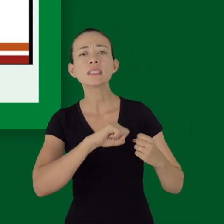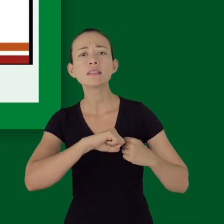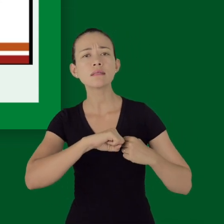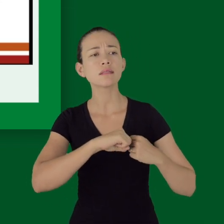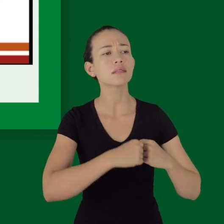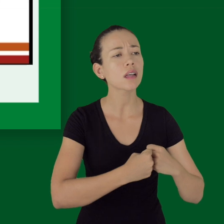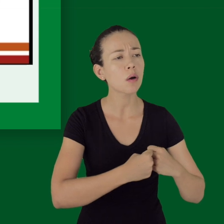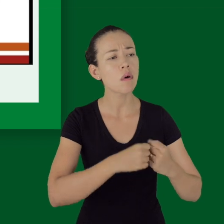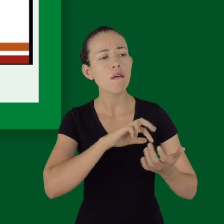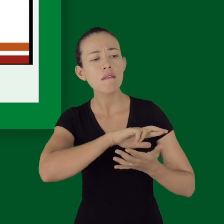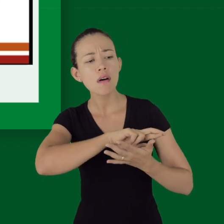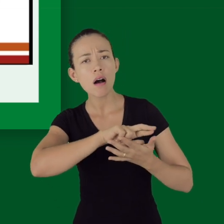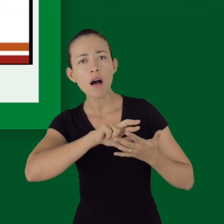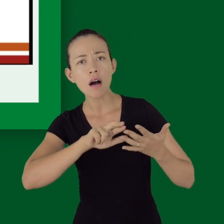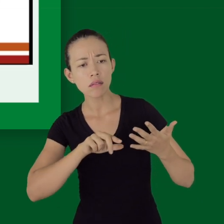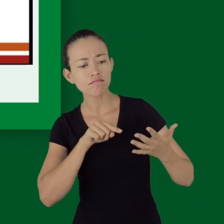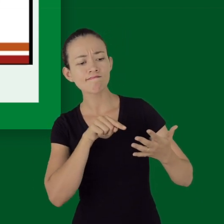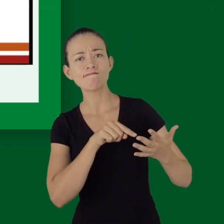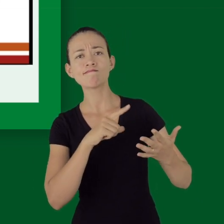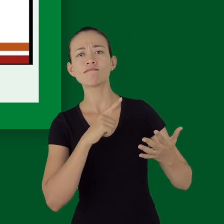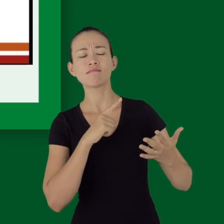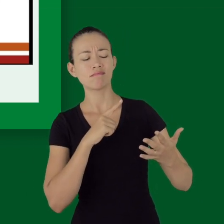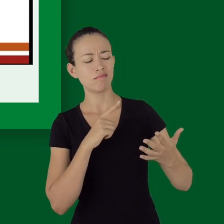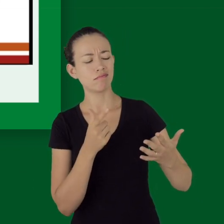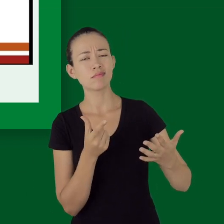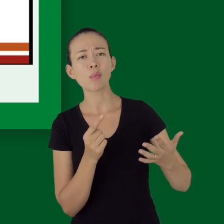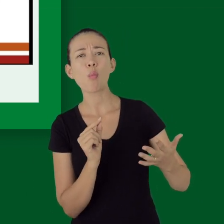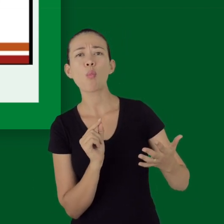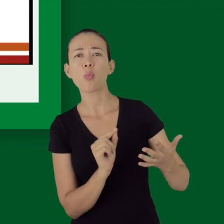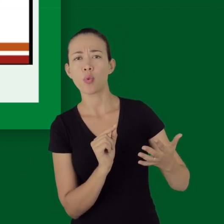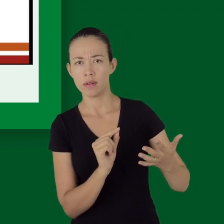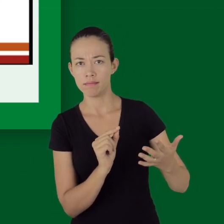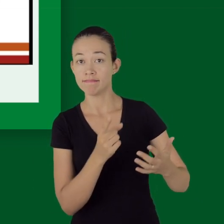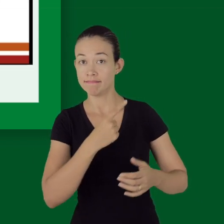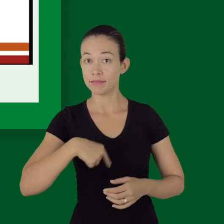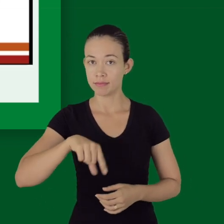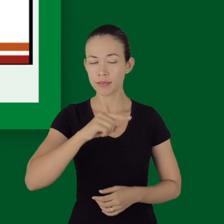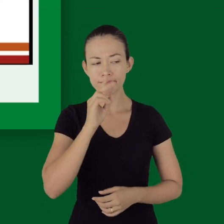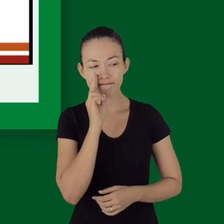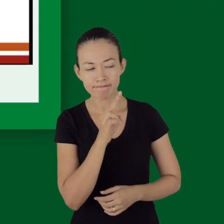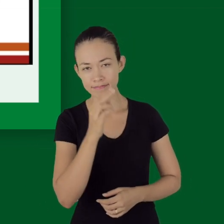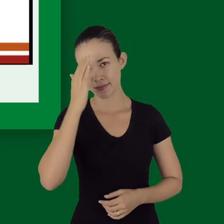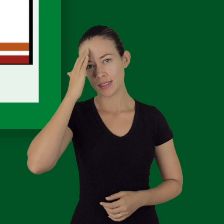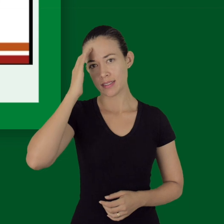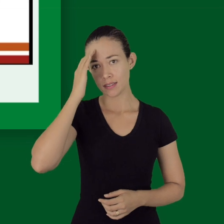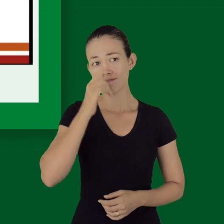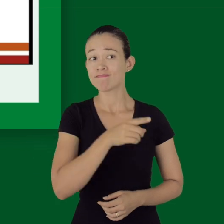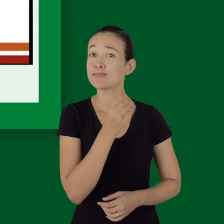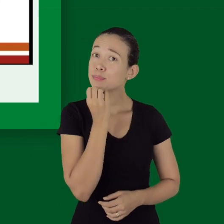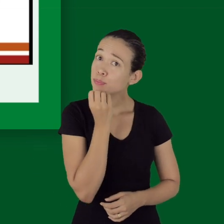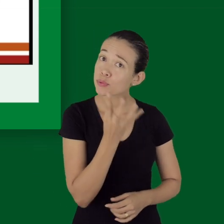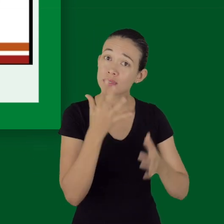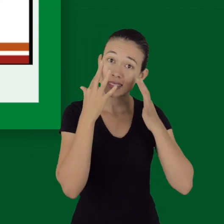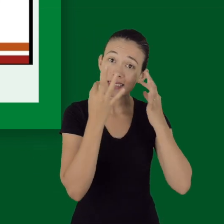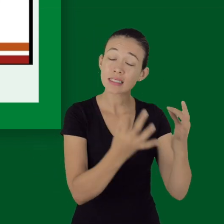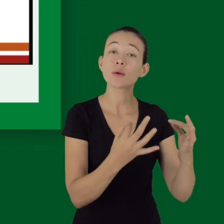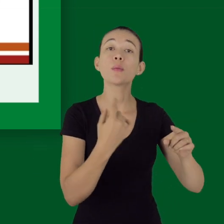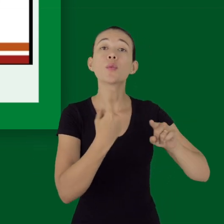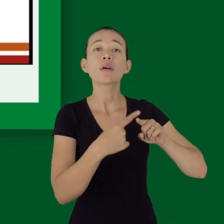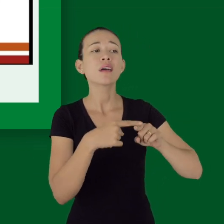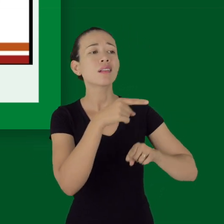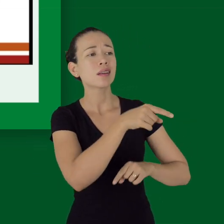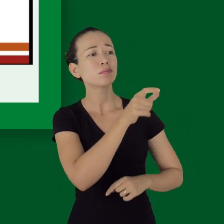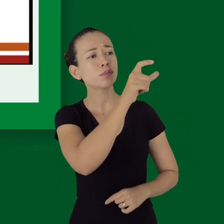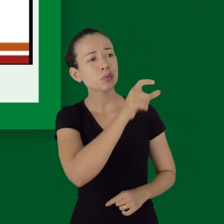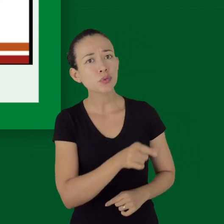dão os mecanismos, os principais mecanismos de trauma. Isso requer muita atenção, porque é um momento que eu avalio, interpreto a cinemática do